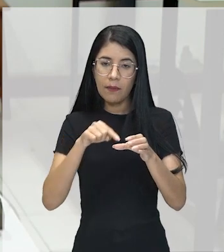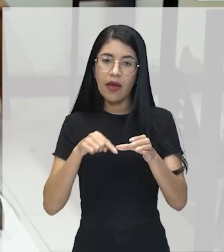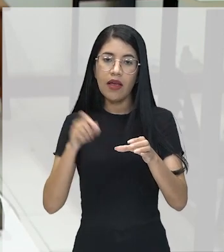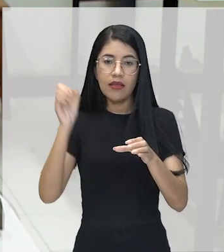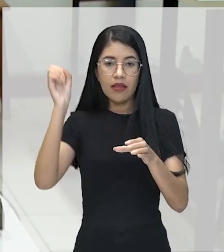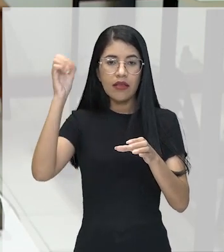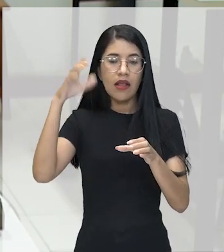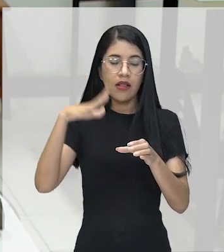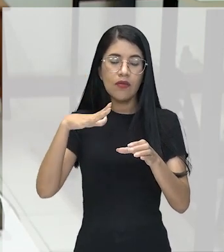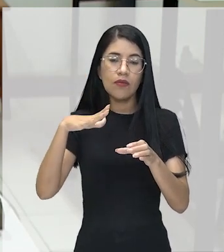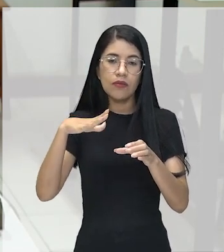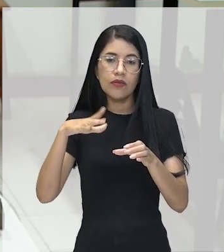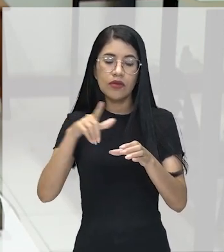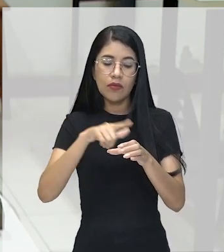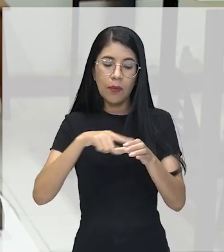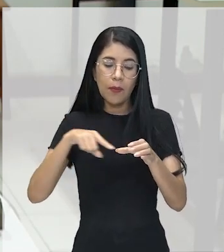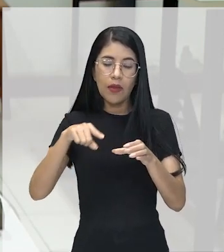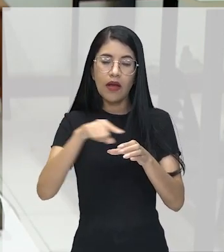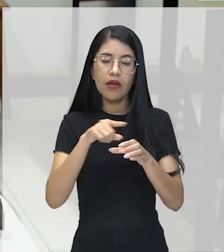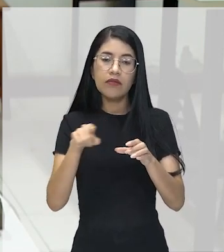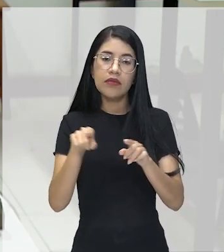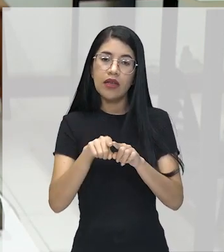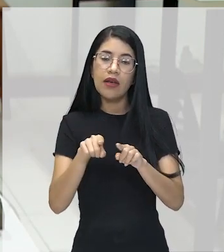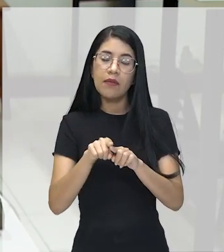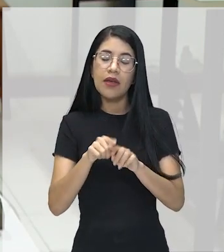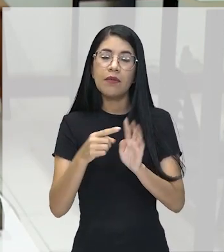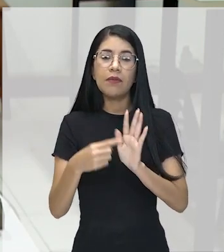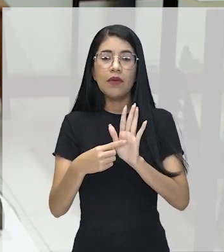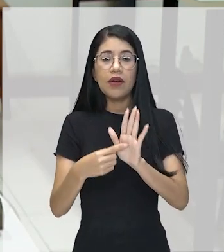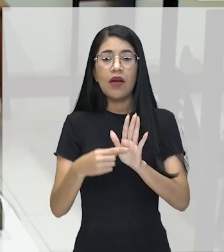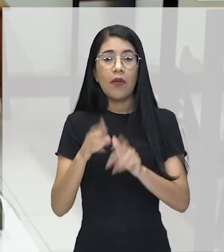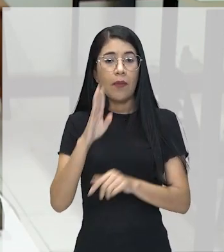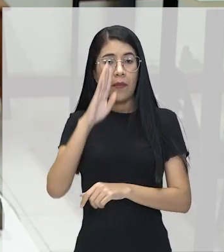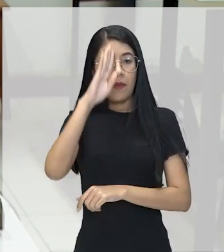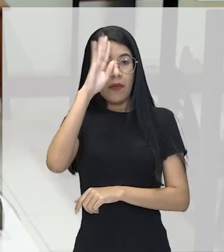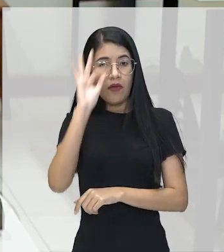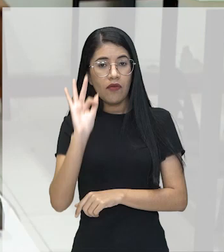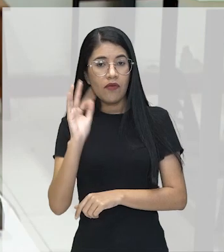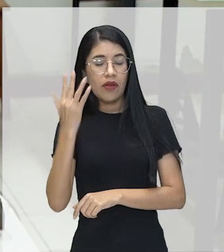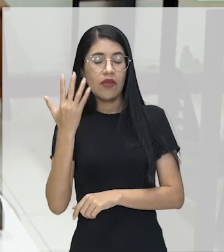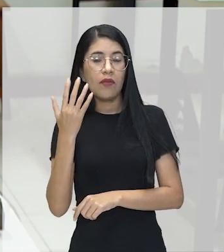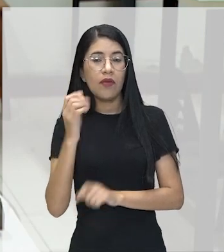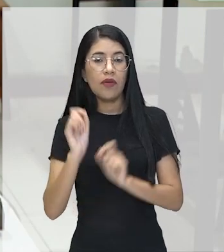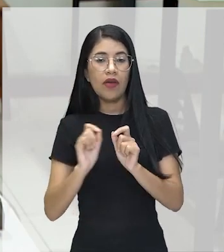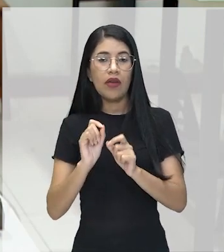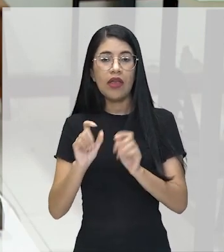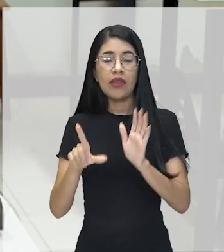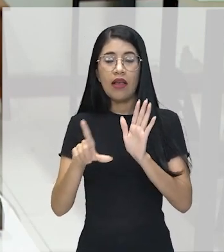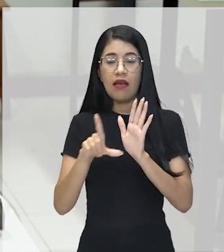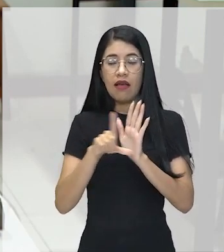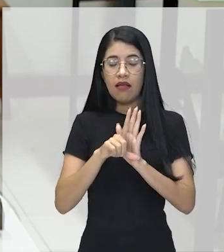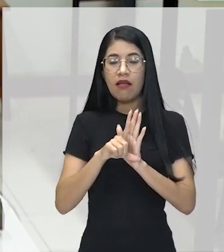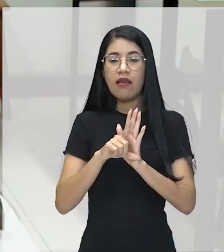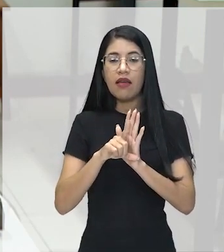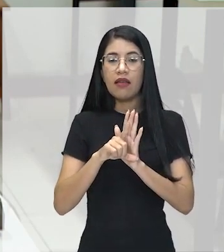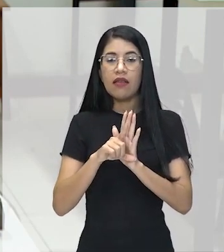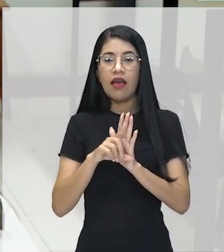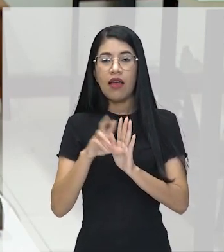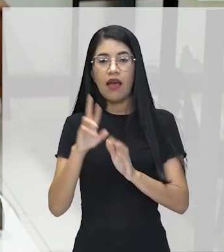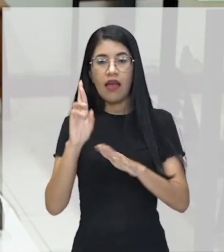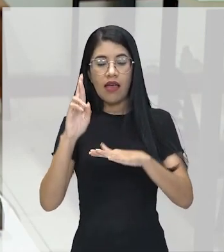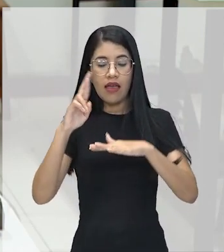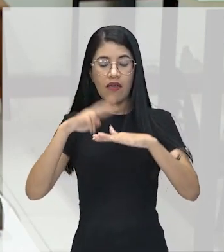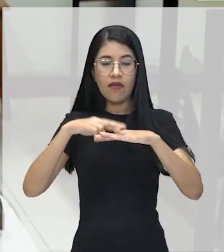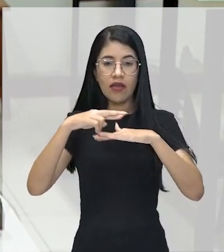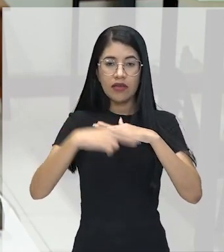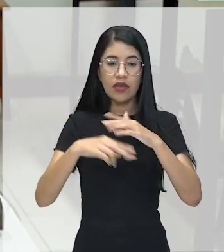e vamos mostrar um dos principais fenômenos, que é a lei da reflexão especular, onde o ângulo de incidência